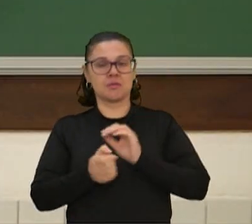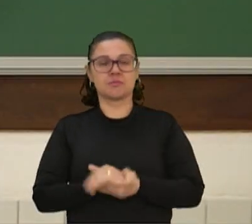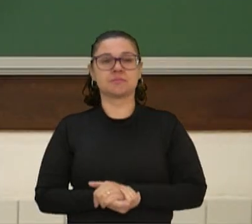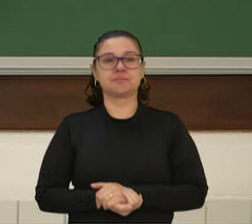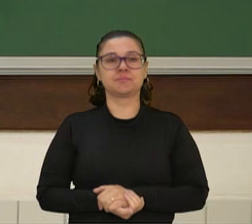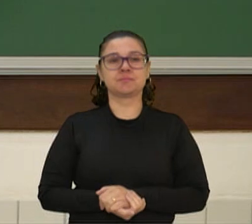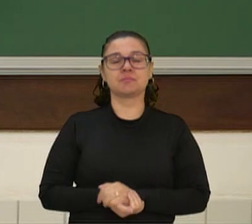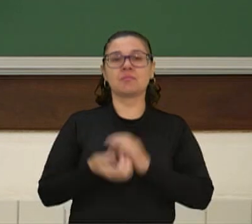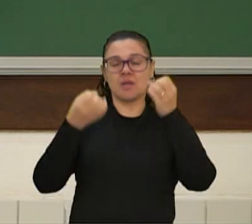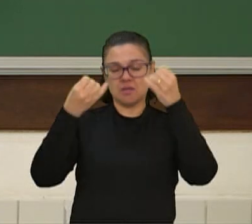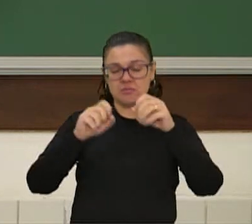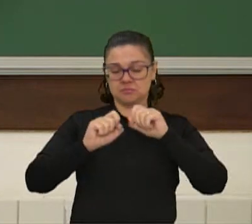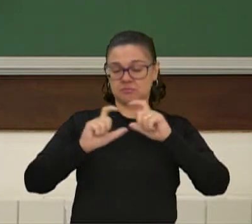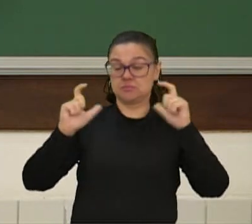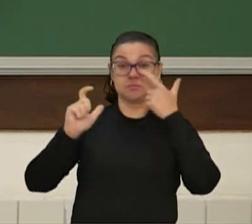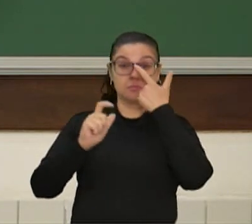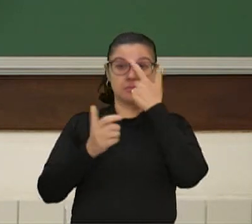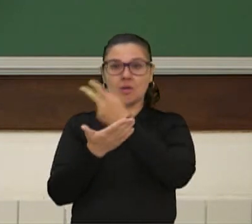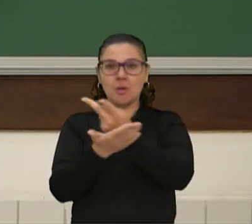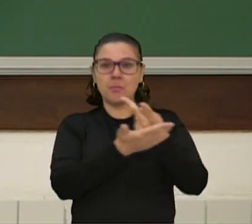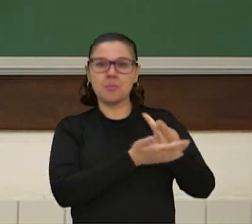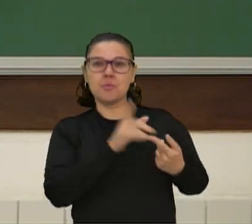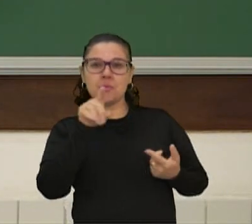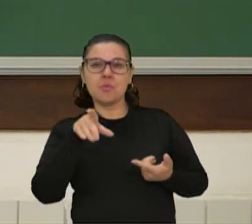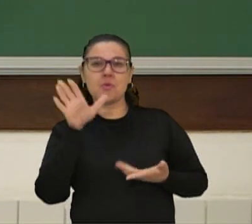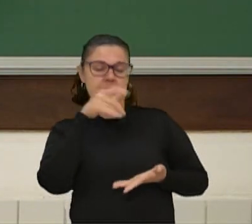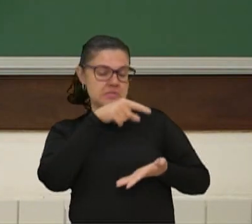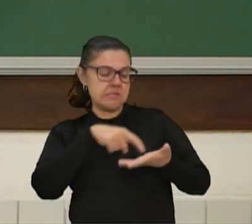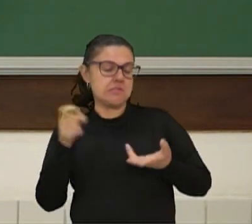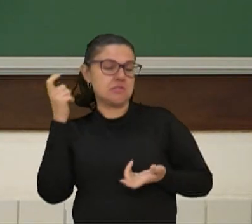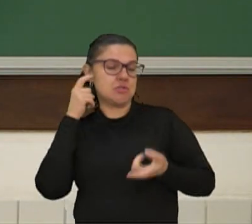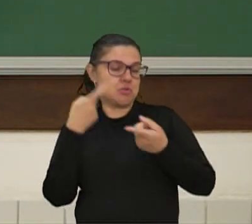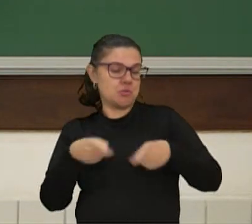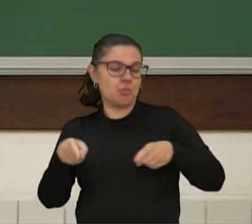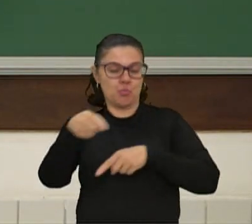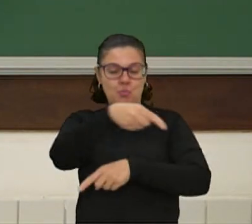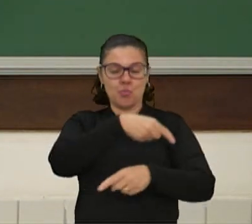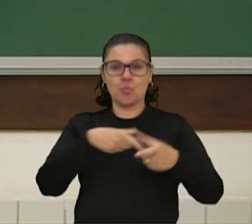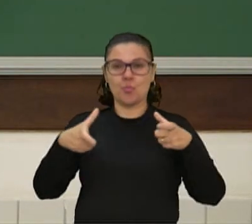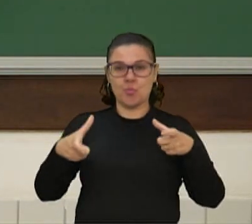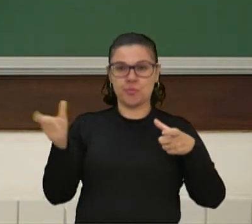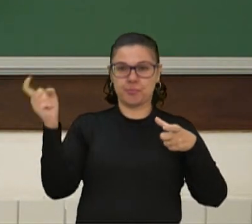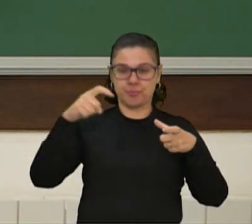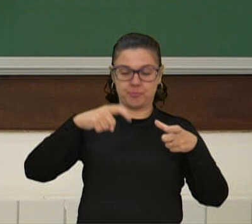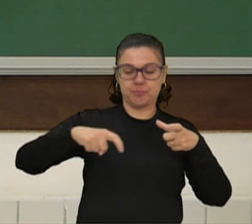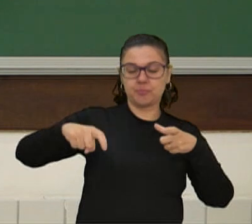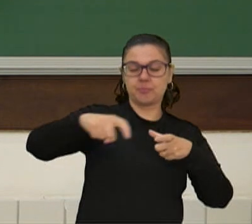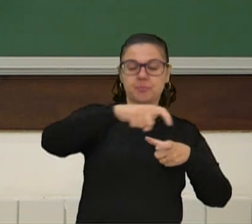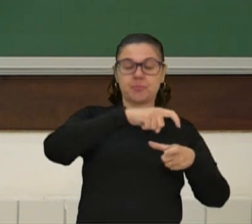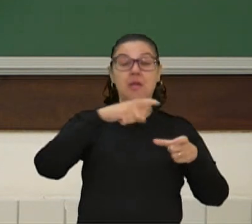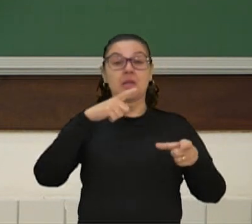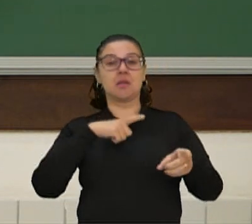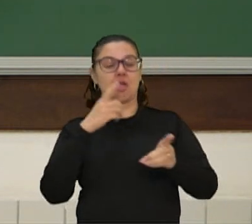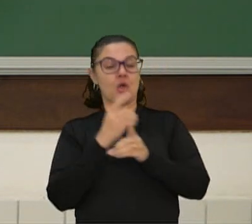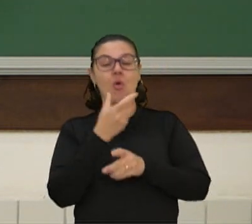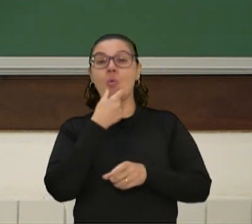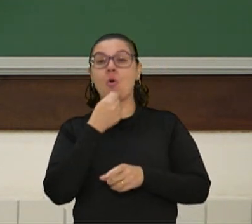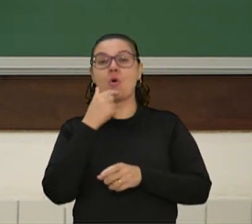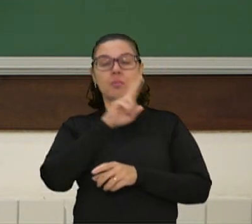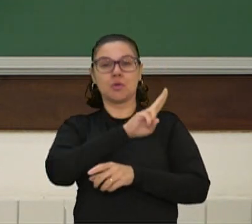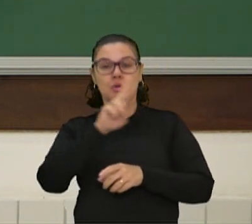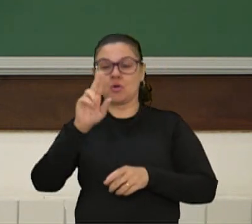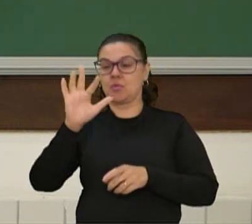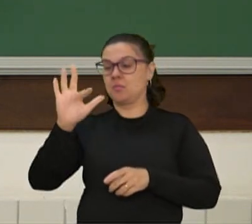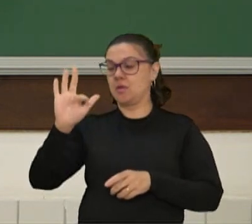vocês, procurem aí de repente nos discos velhos da sua família, é possível que você encontre uma figura chamada